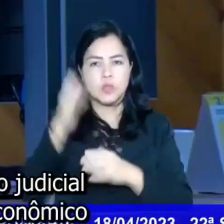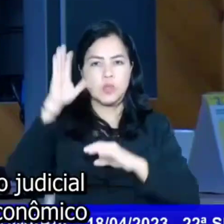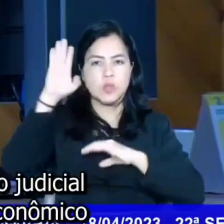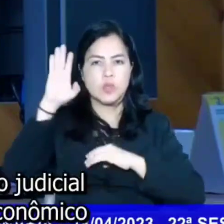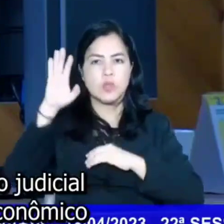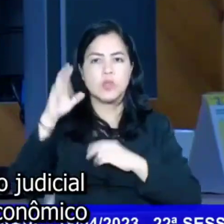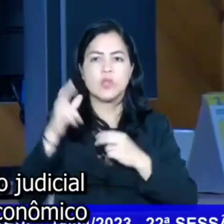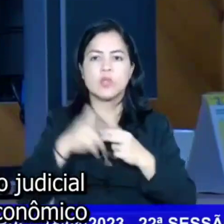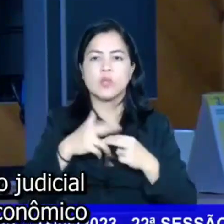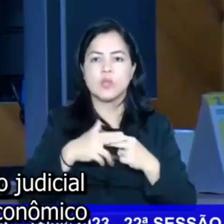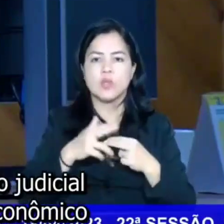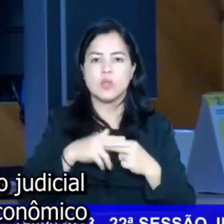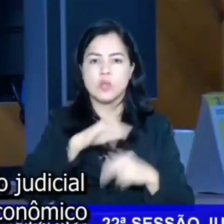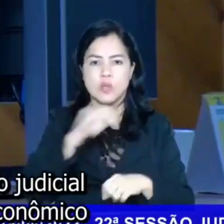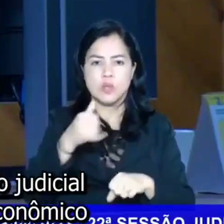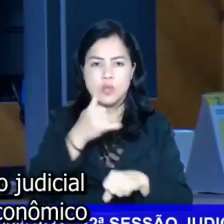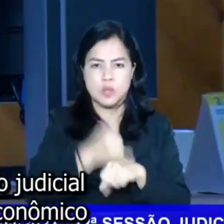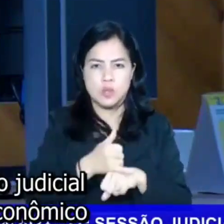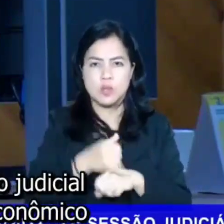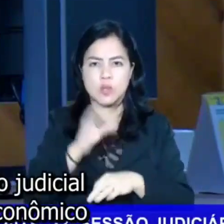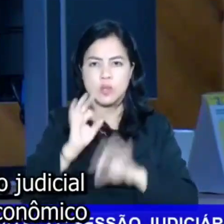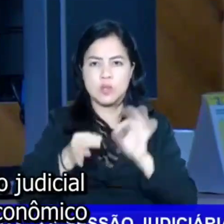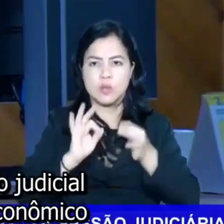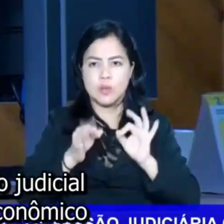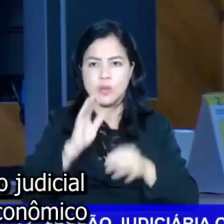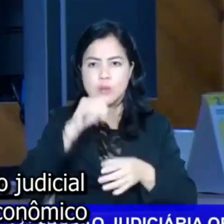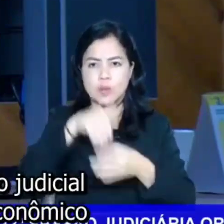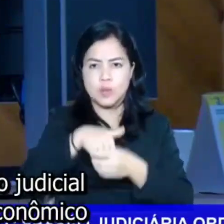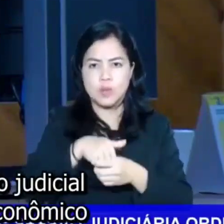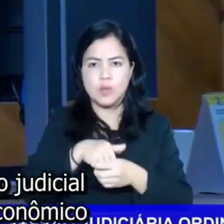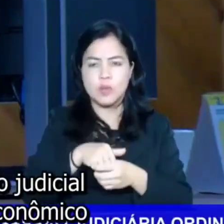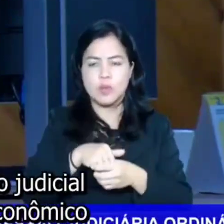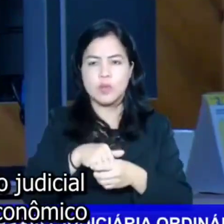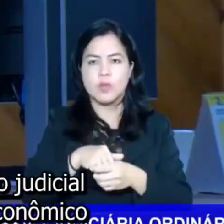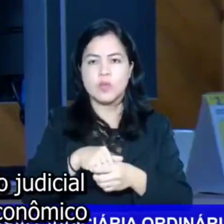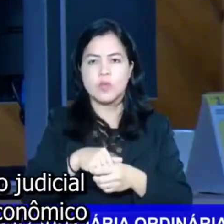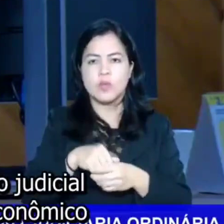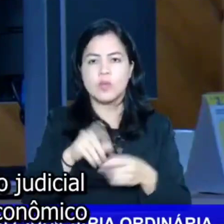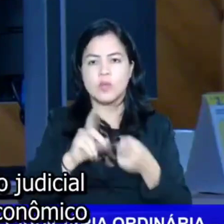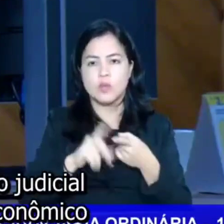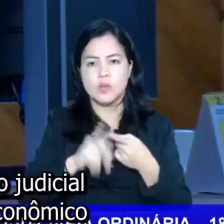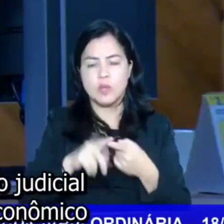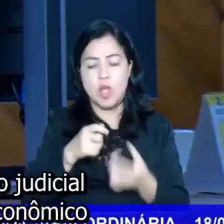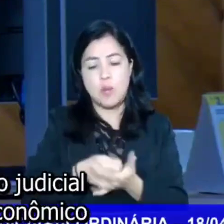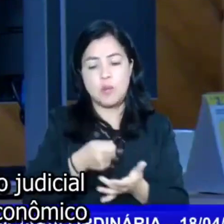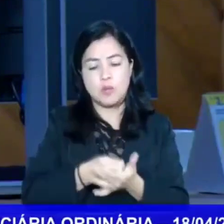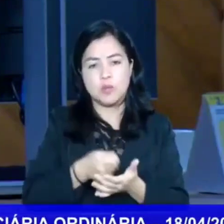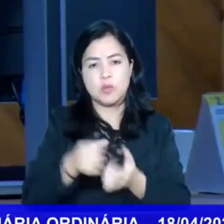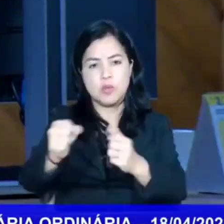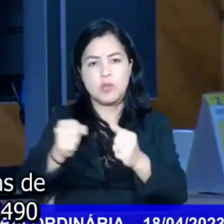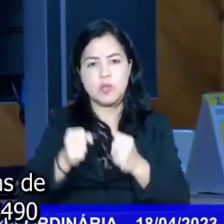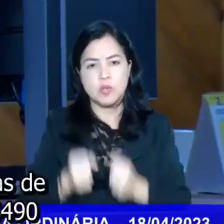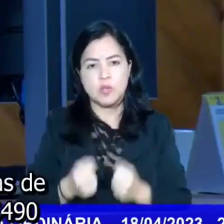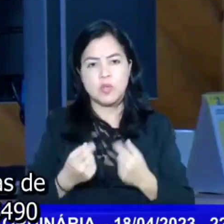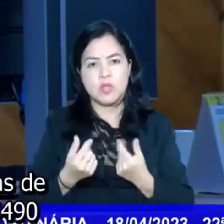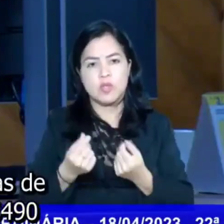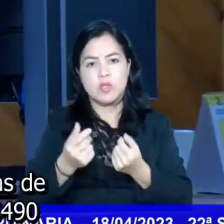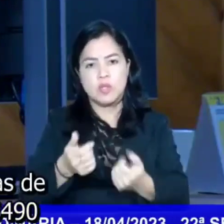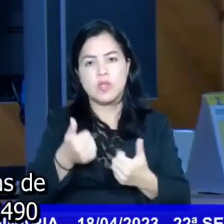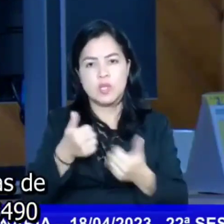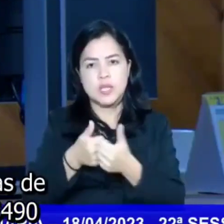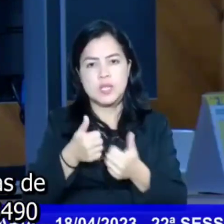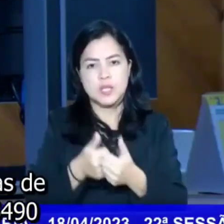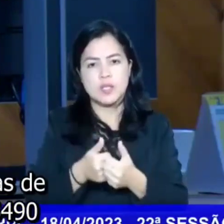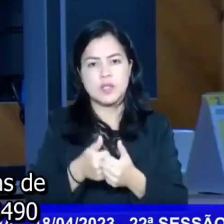isso utilizou-se da ação de investigação judicial eleitoral com roupagem de abuso de poder econômico, na tentativa